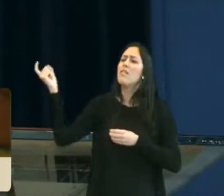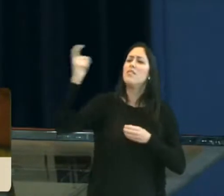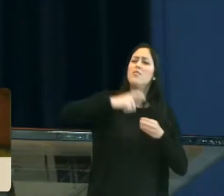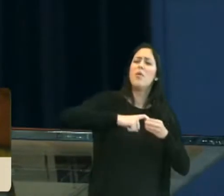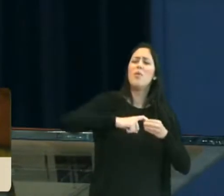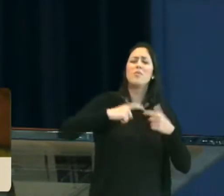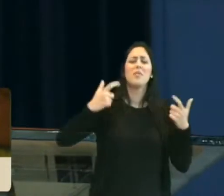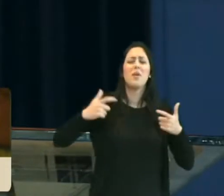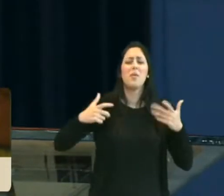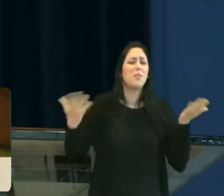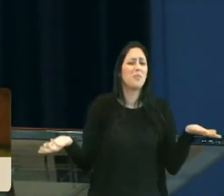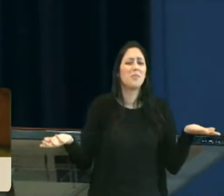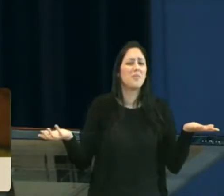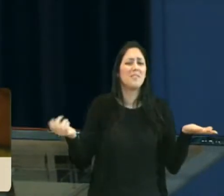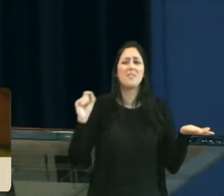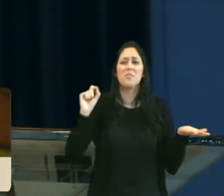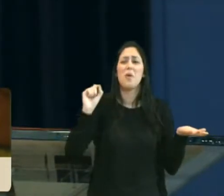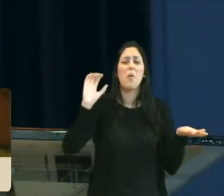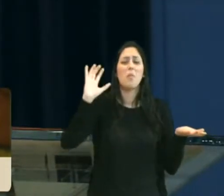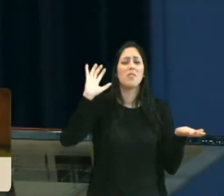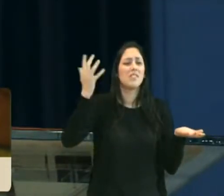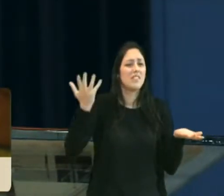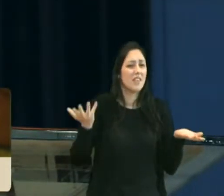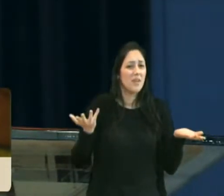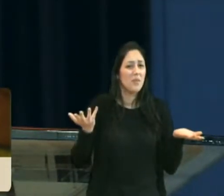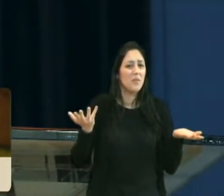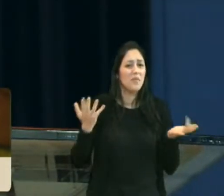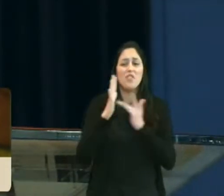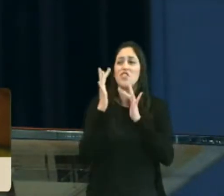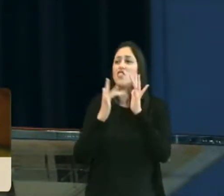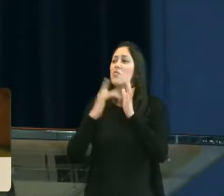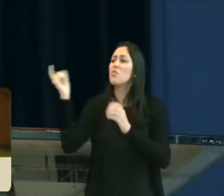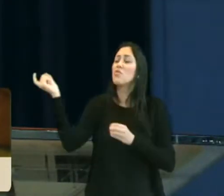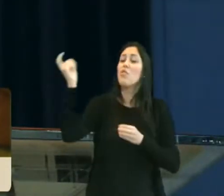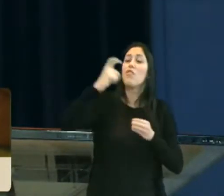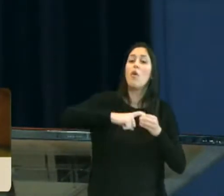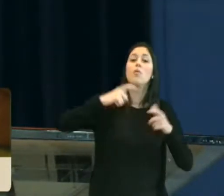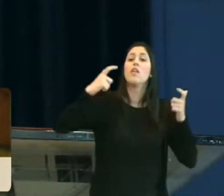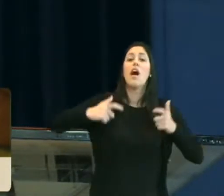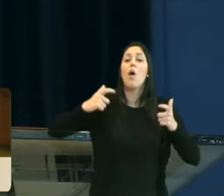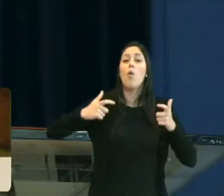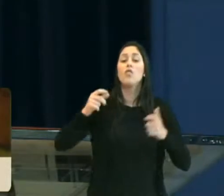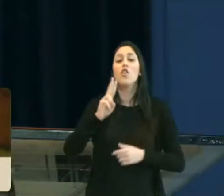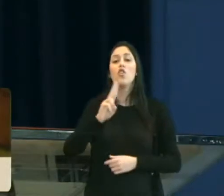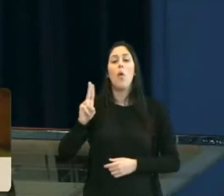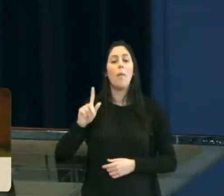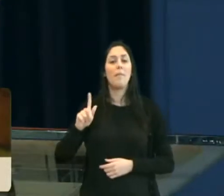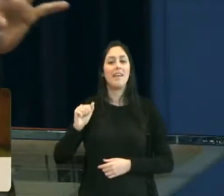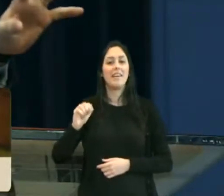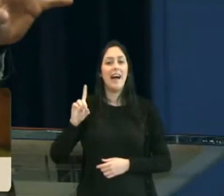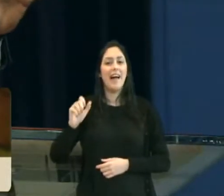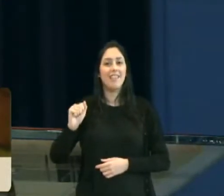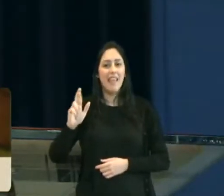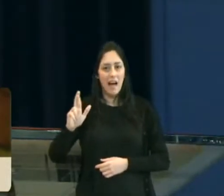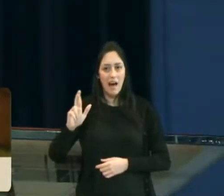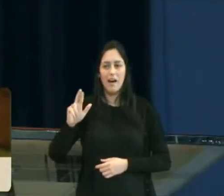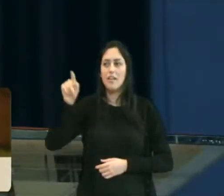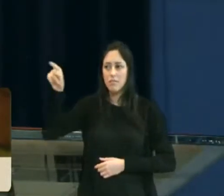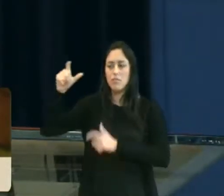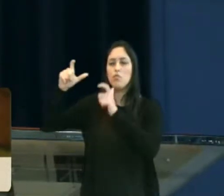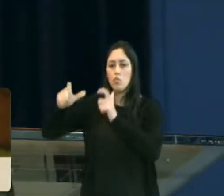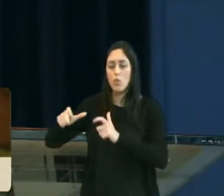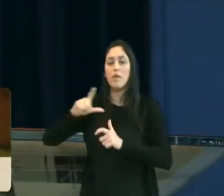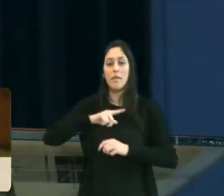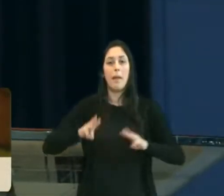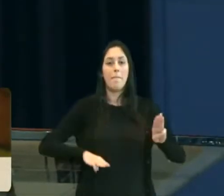vindo? O que aconteceu? Jesus está voltando da terra de Gadar. A Bíblia vai nos mostrar em